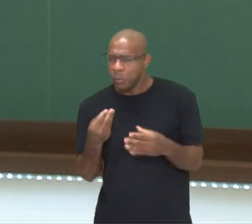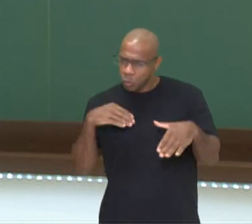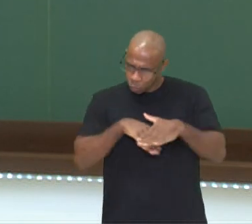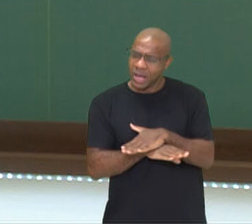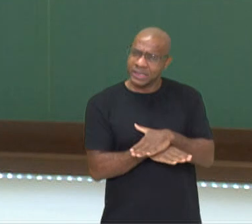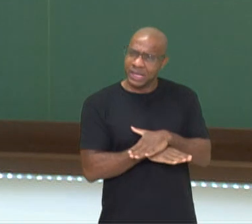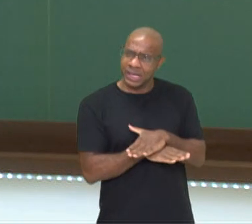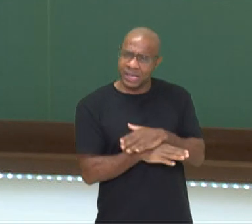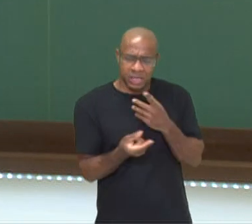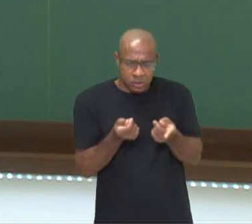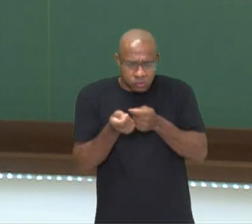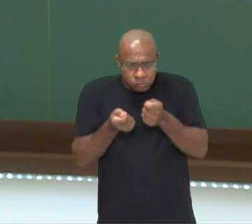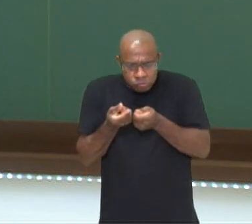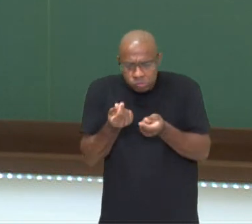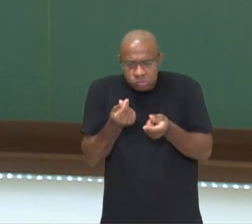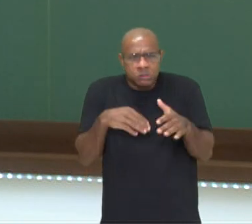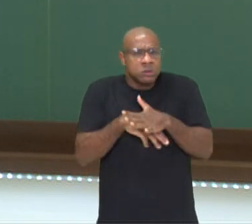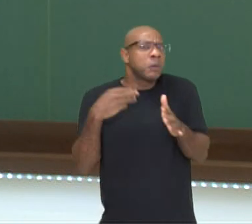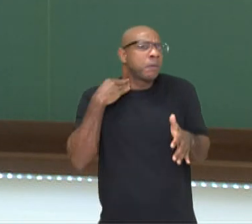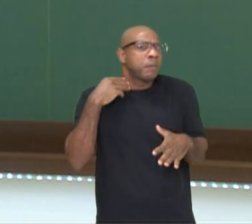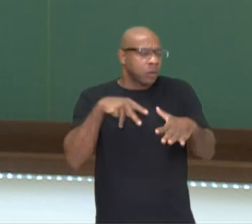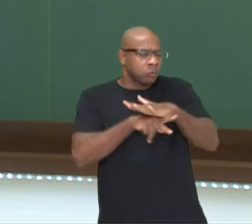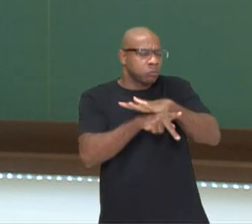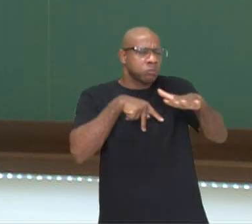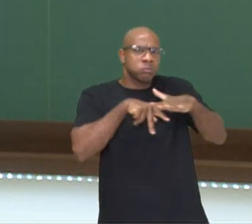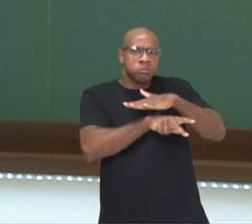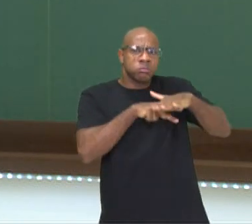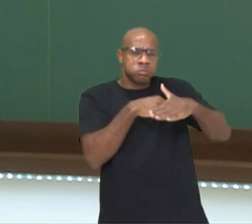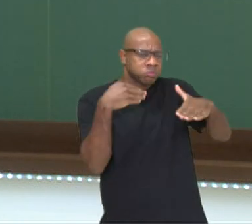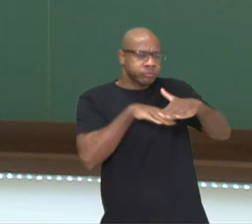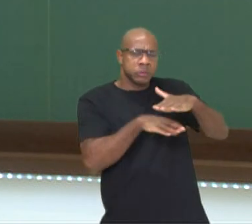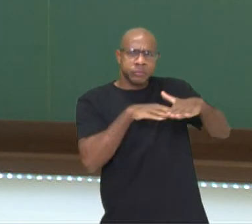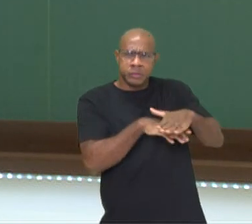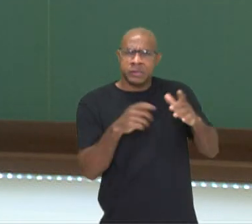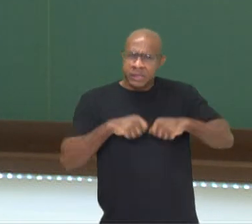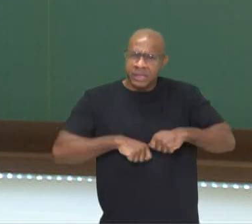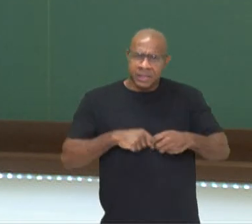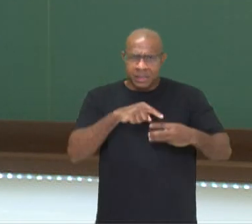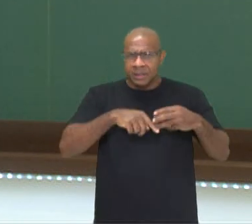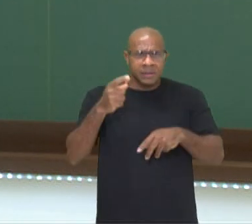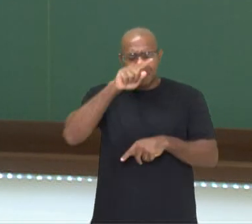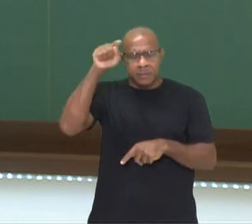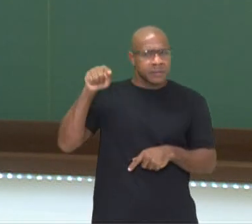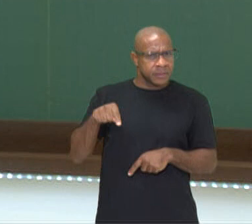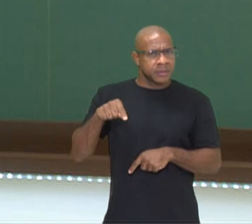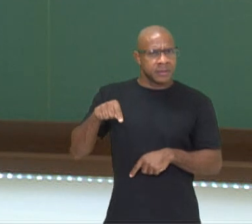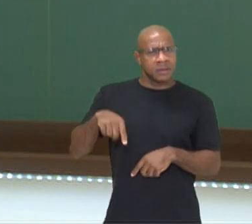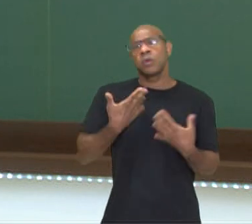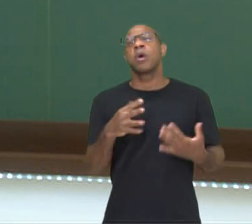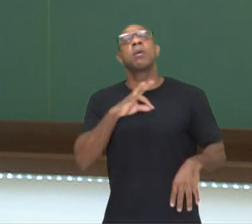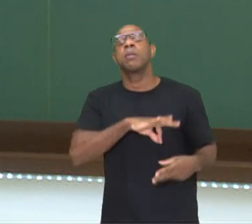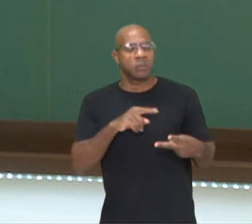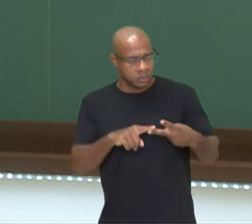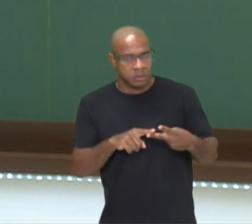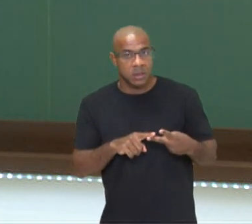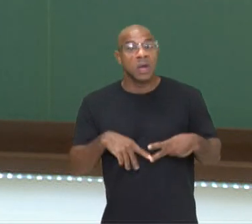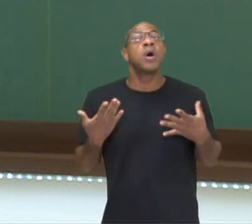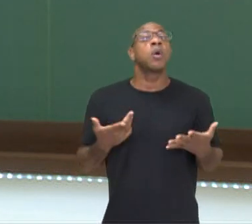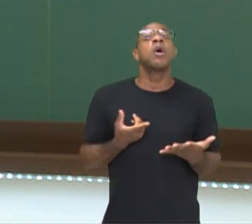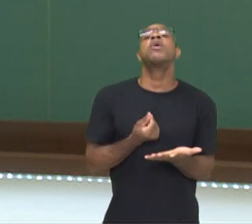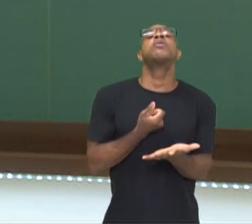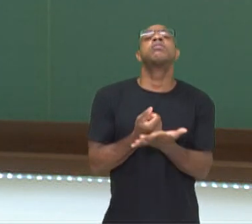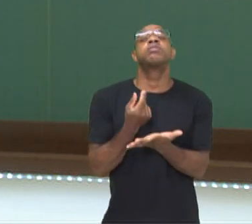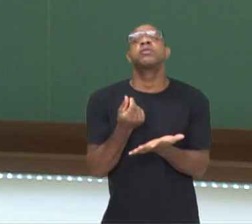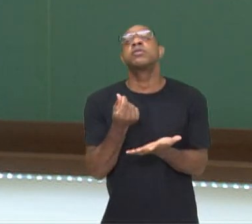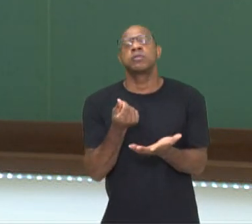mês, fazer uma economia? Será que eu consigo fazer essa economia? Então, vocês têm que se fazer essas perguntas. Qual é a minha renda? Quais são as despesas que eu